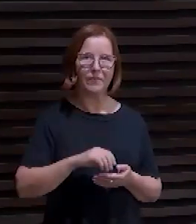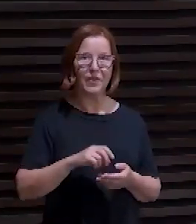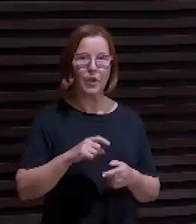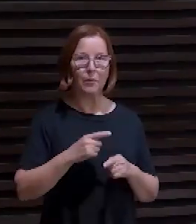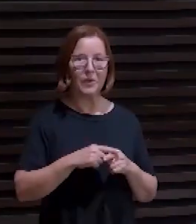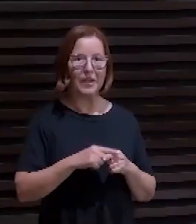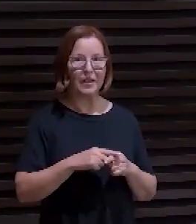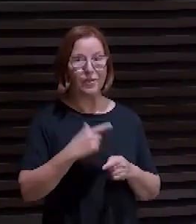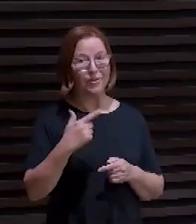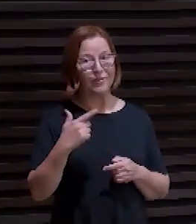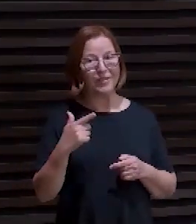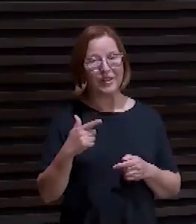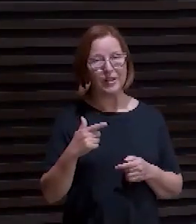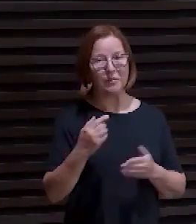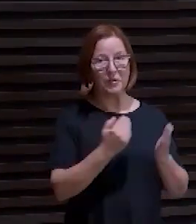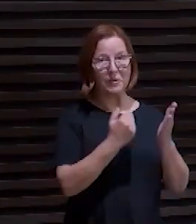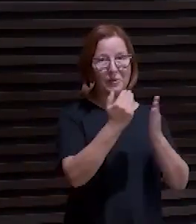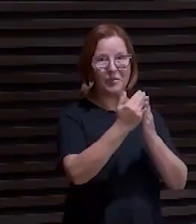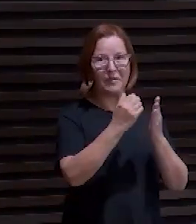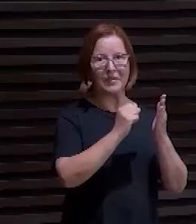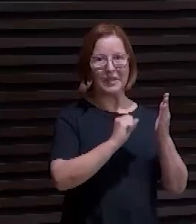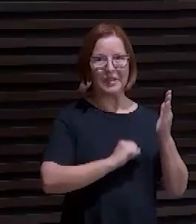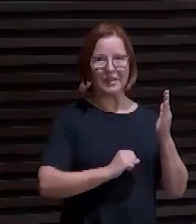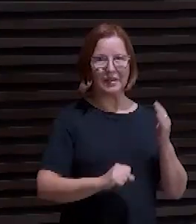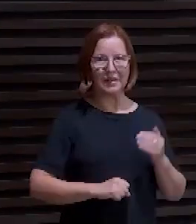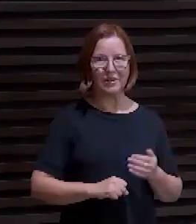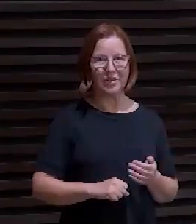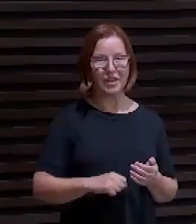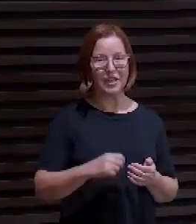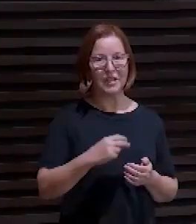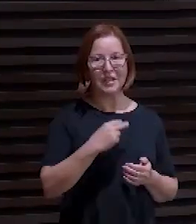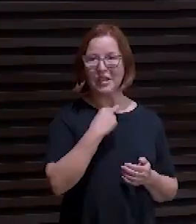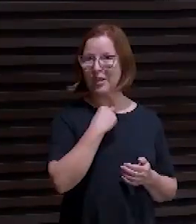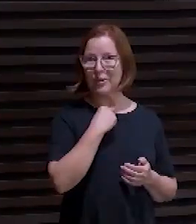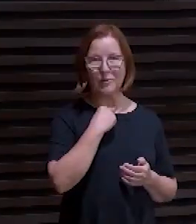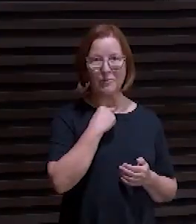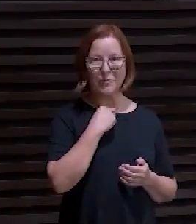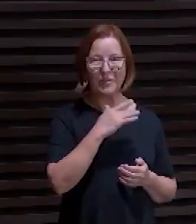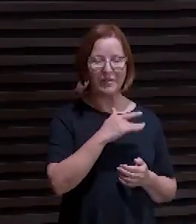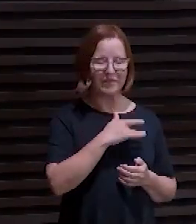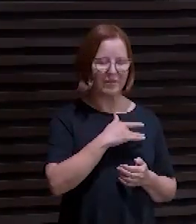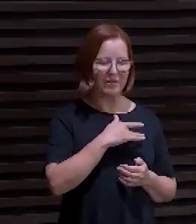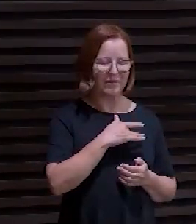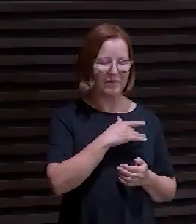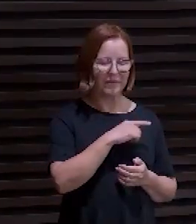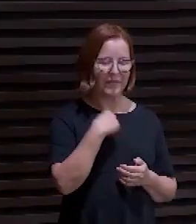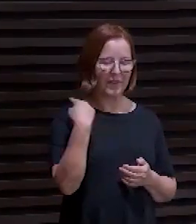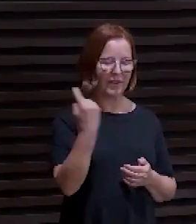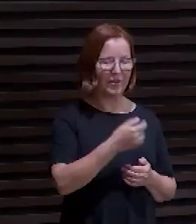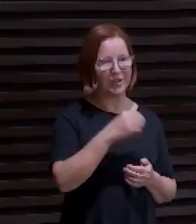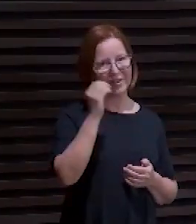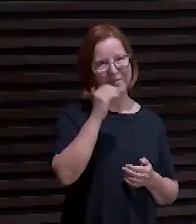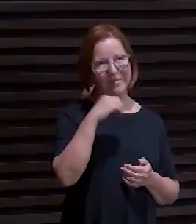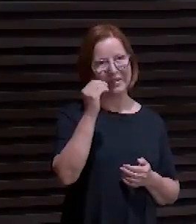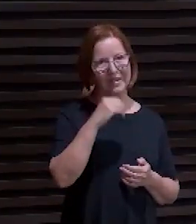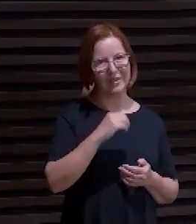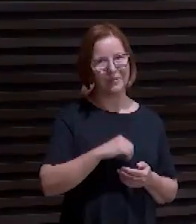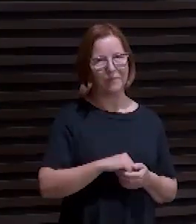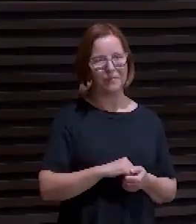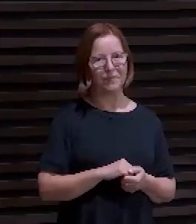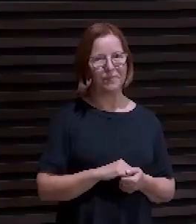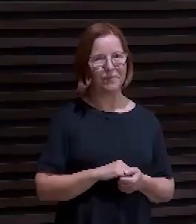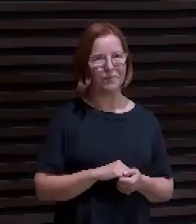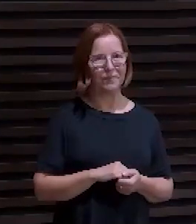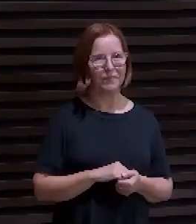porque não temos sumo sacerdote que não possa compadecer-se das nossas fraquezas.